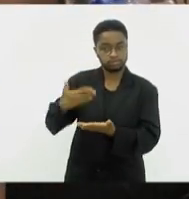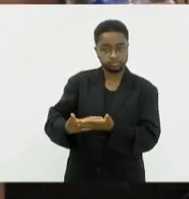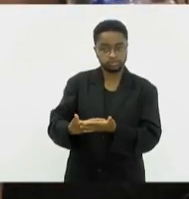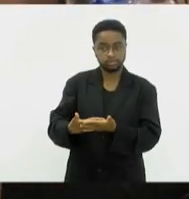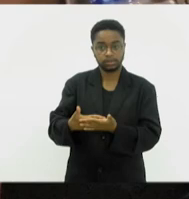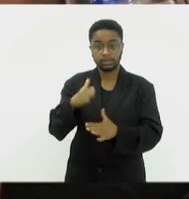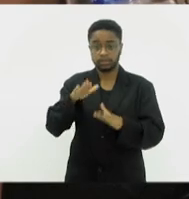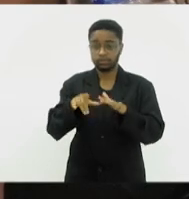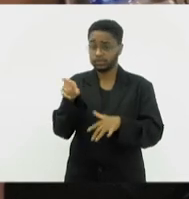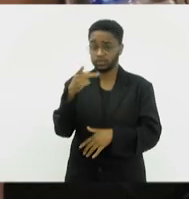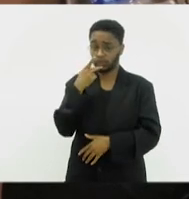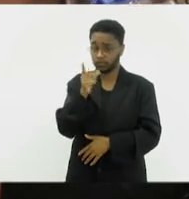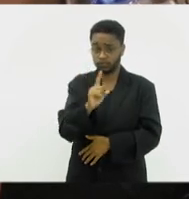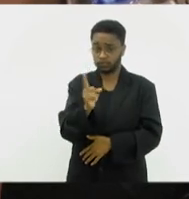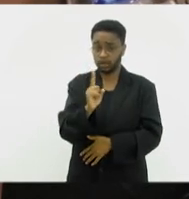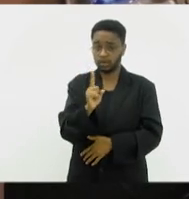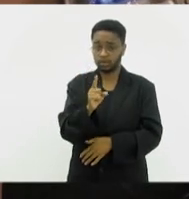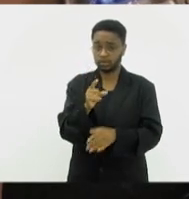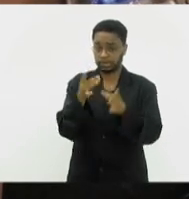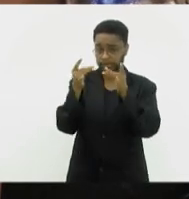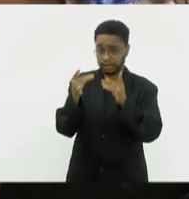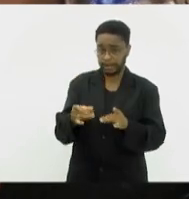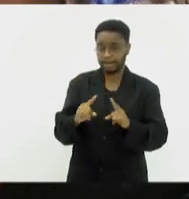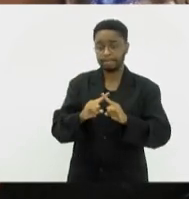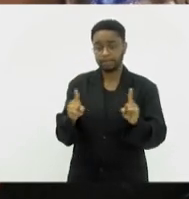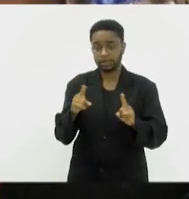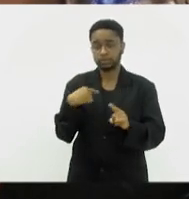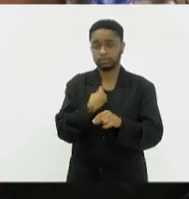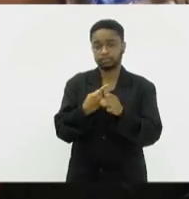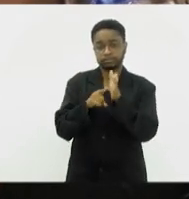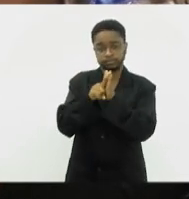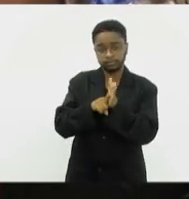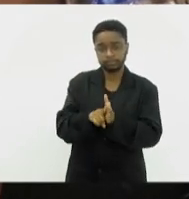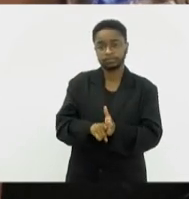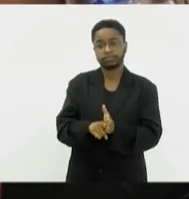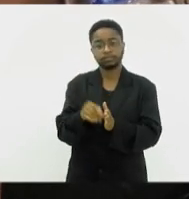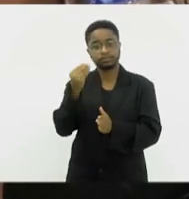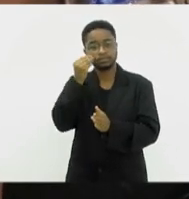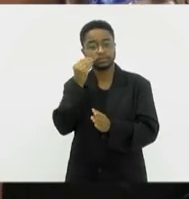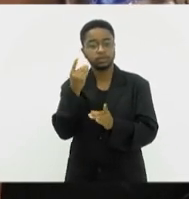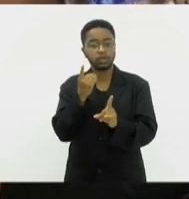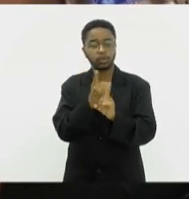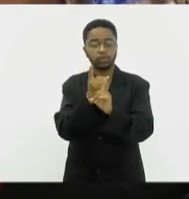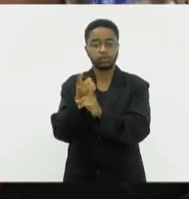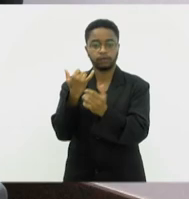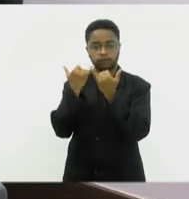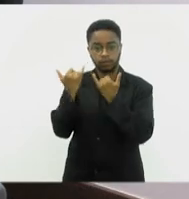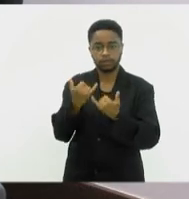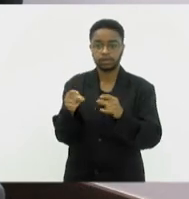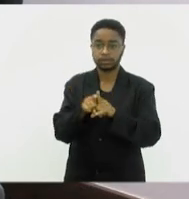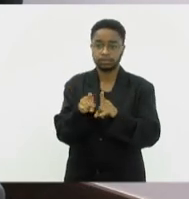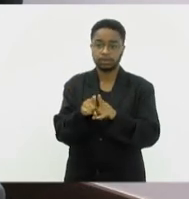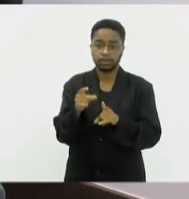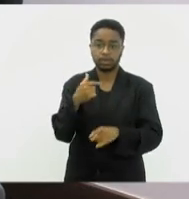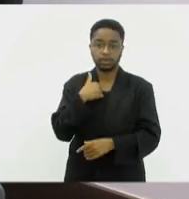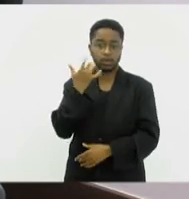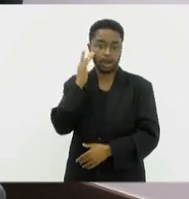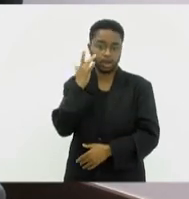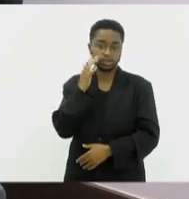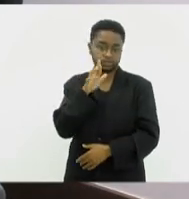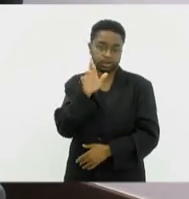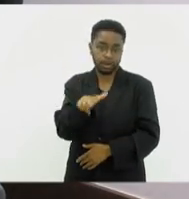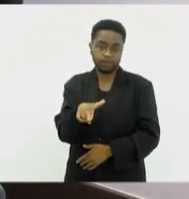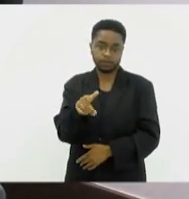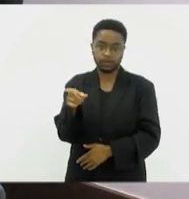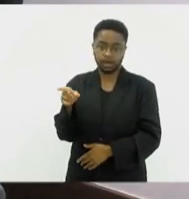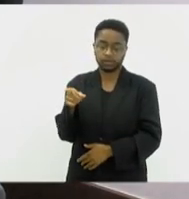muito preciso com as palavras, a gente foi buscando ao longo de algumas horas, arrancando as informações, coisa que eu também considero uma atitude reprovável do